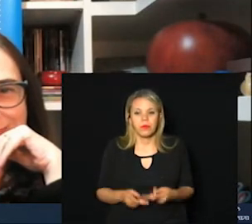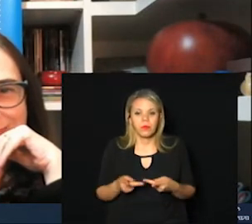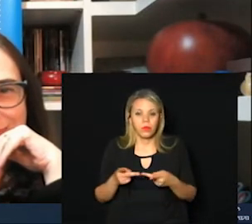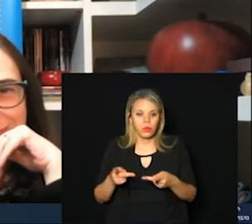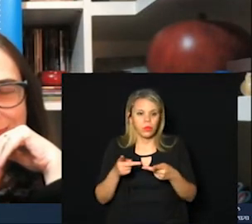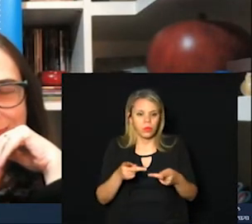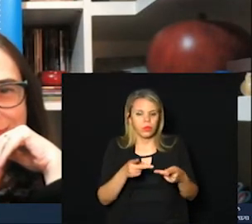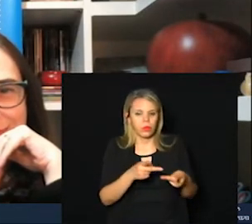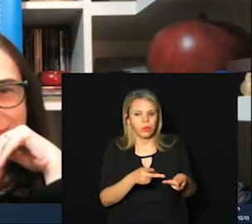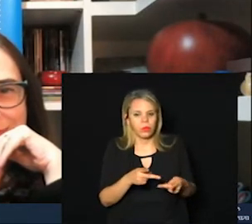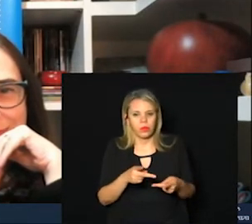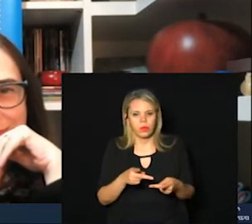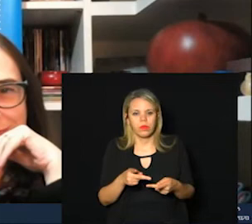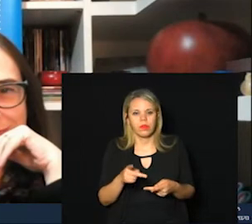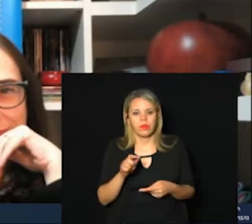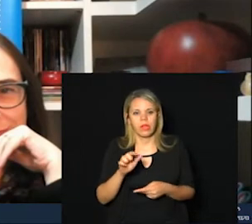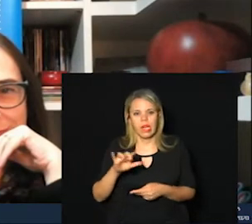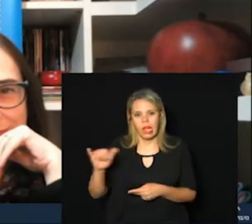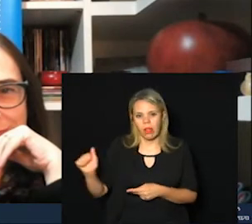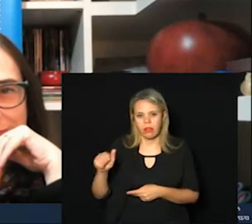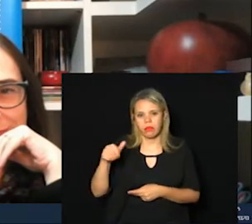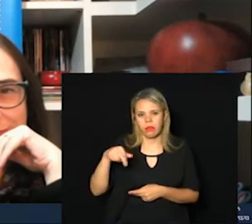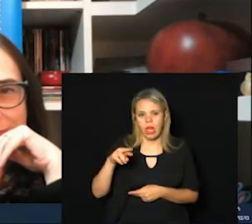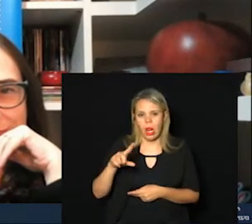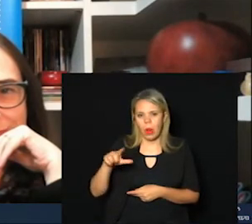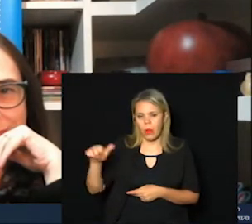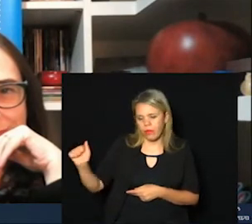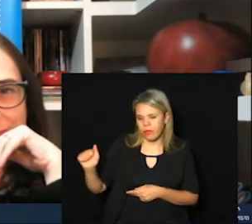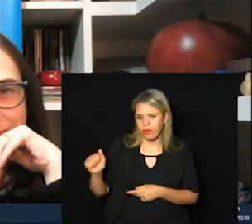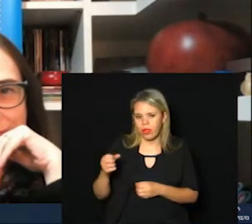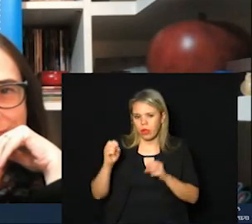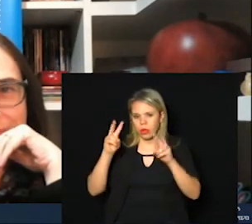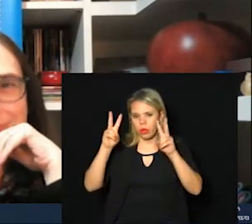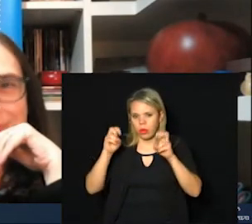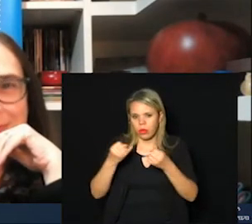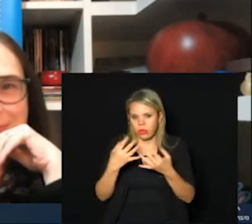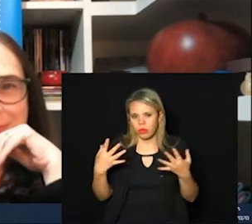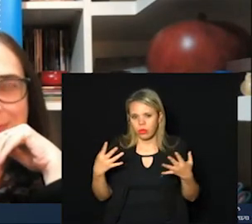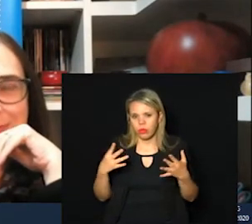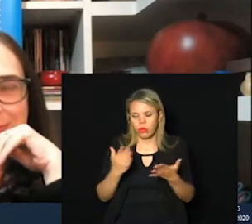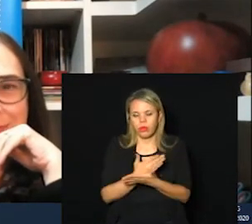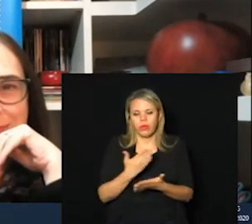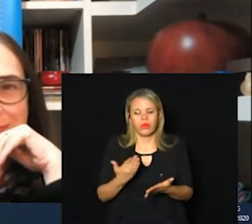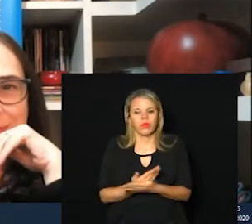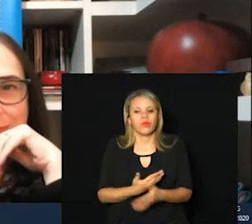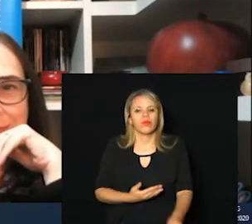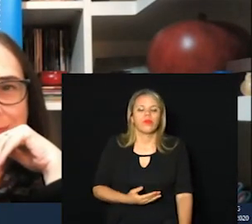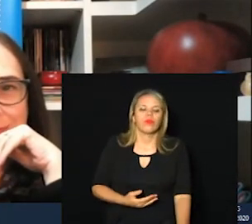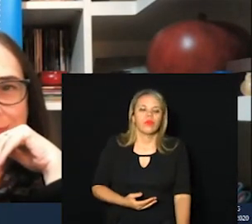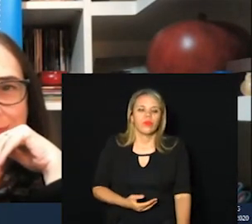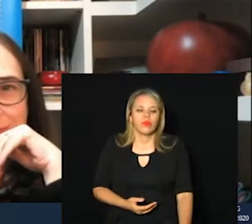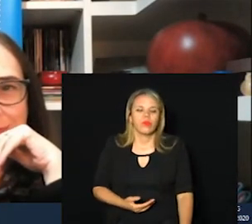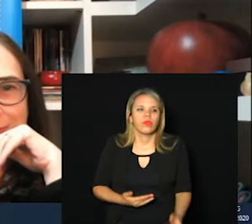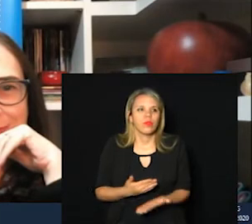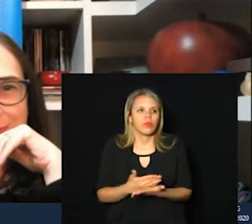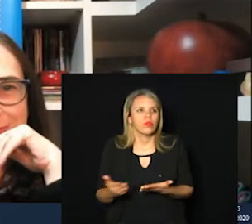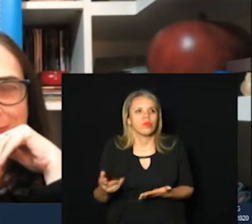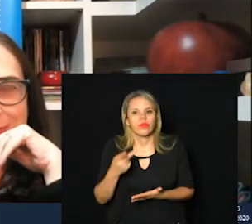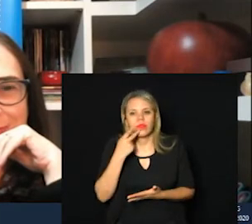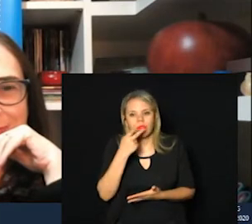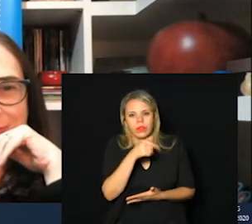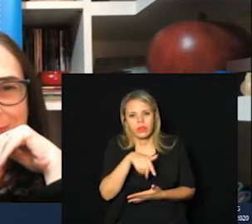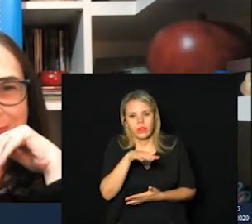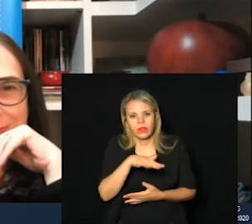a Marlova a estarem comentando um pouquinho sobre o livro, né? Gláucia, se você puder começar com seus comentários.